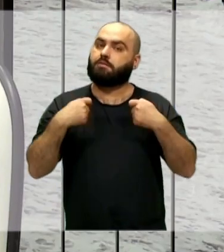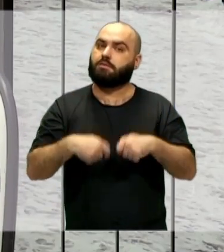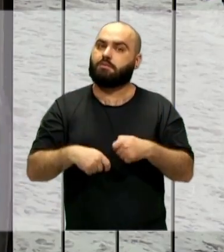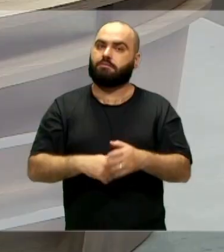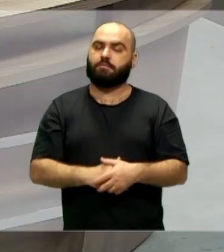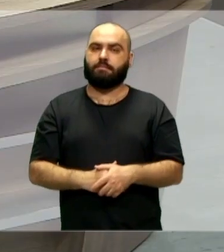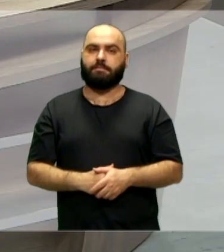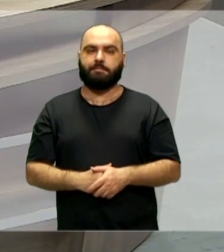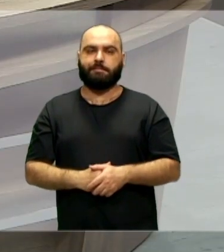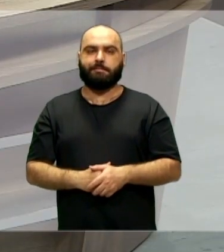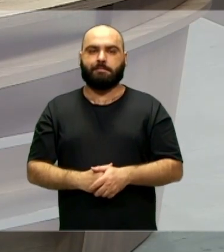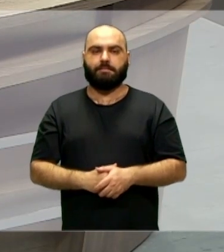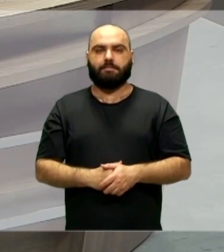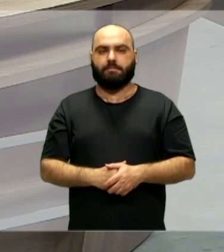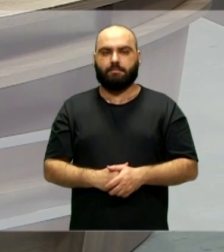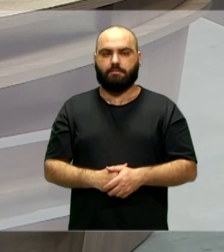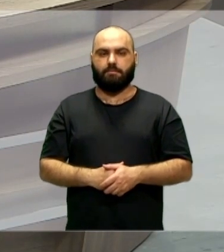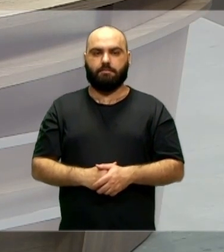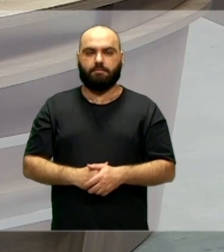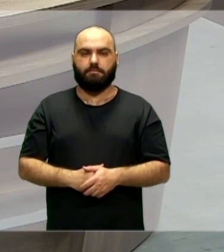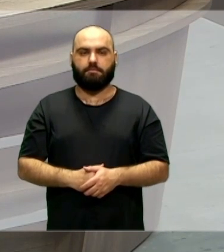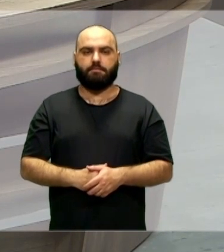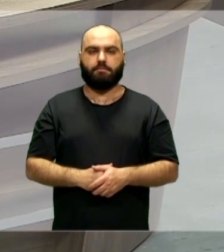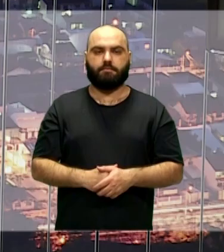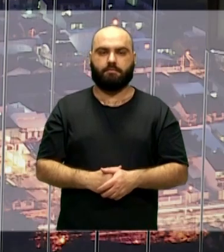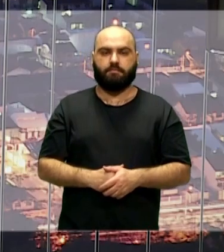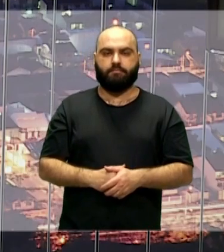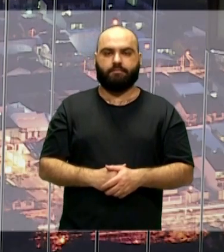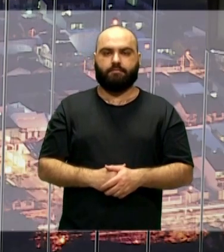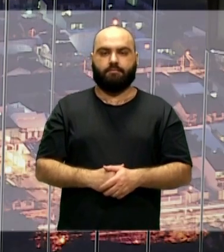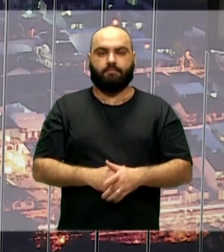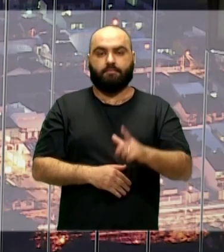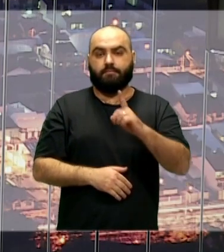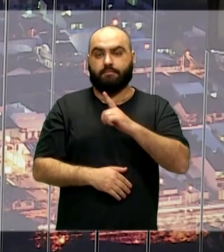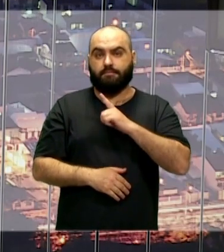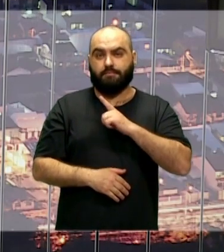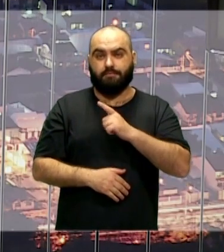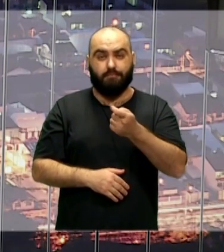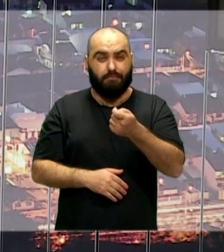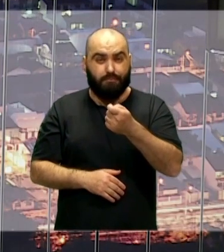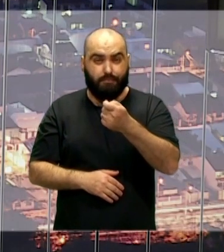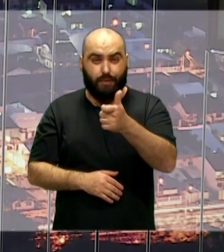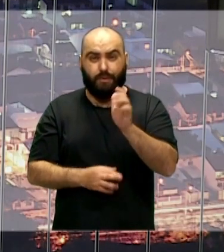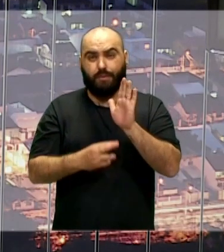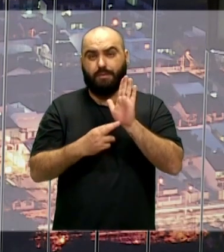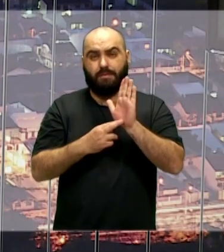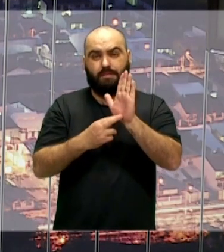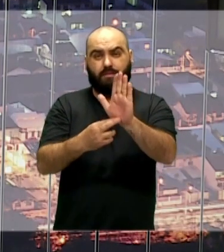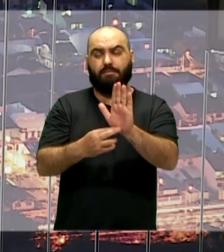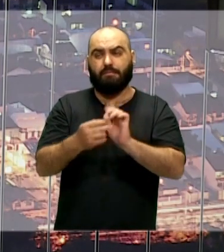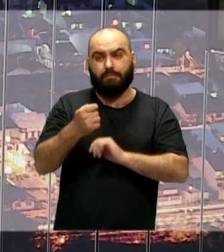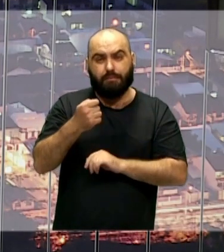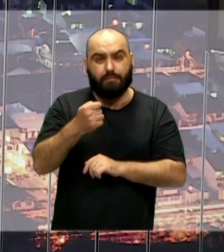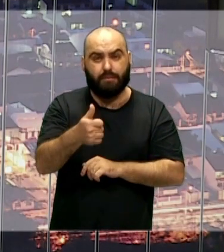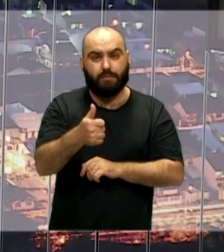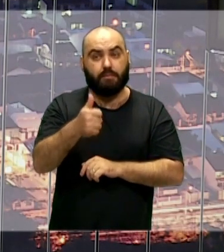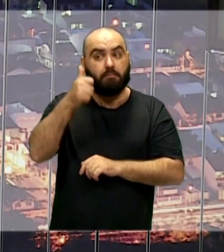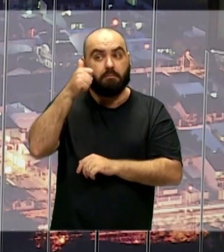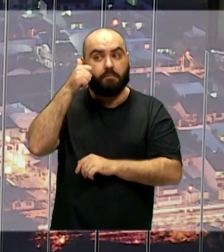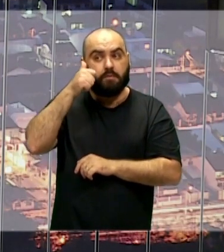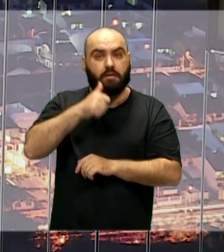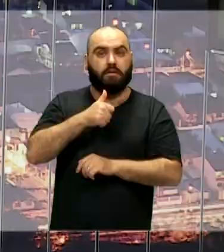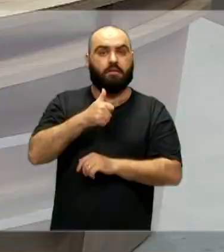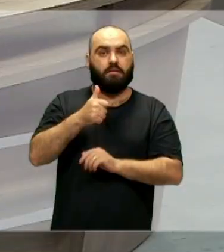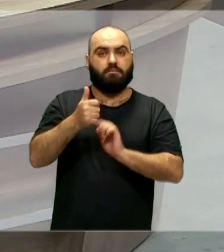né? É como diz assim, né? A gente ainda tem pouquíssima representação de mulheres